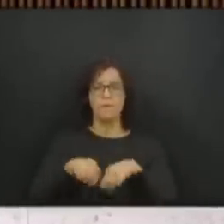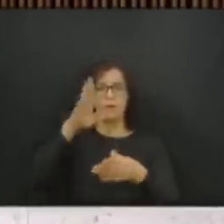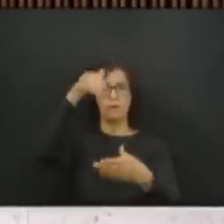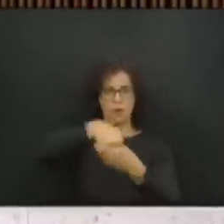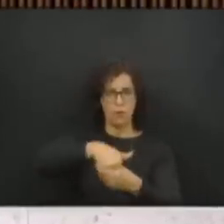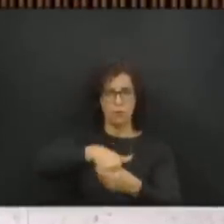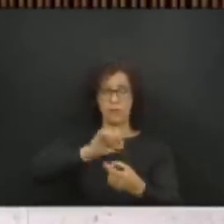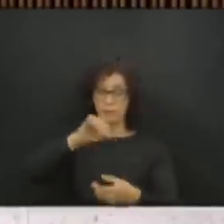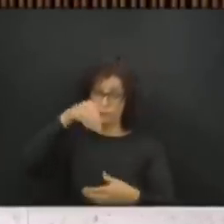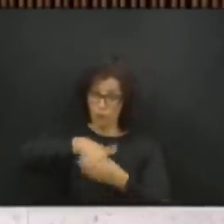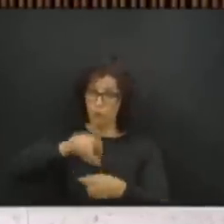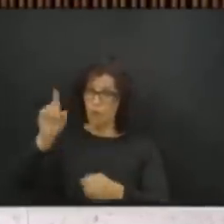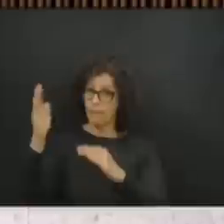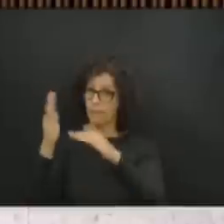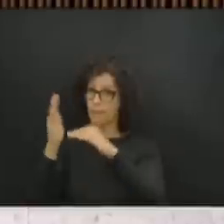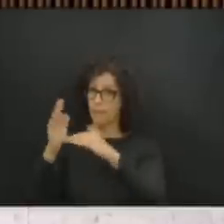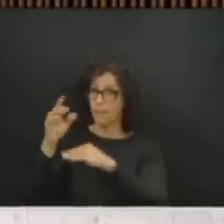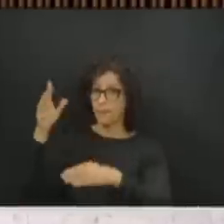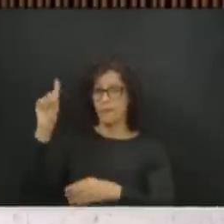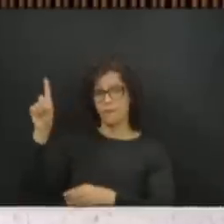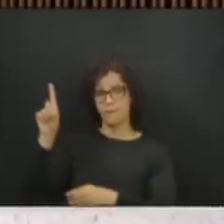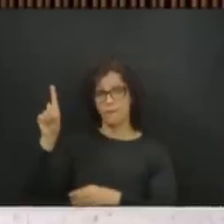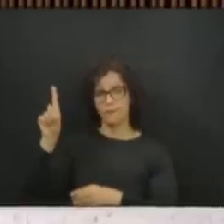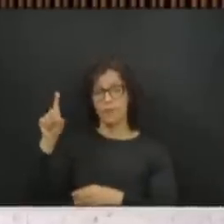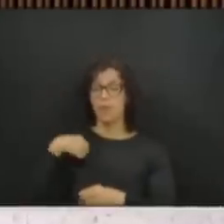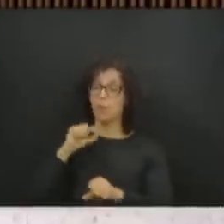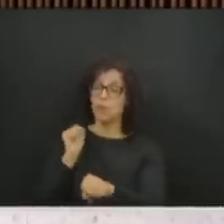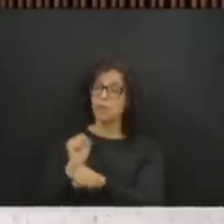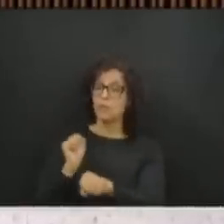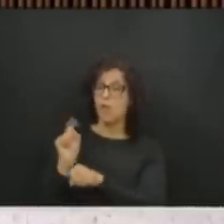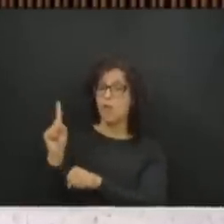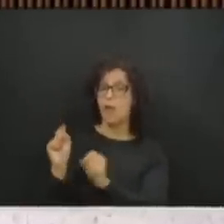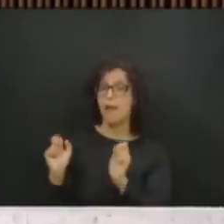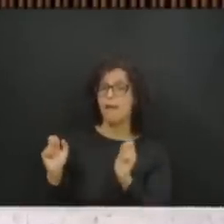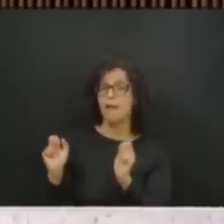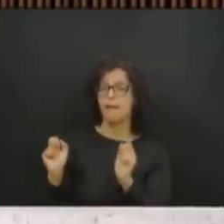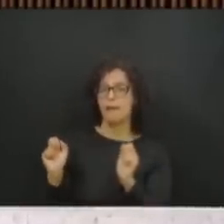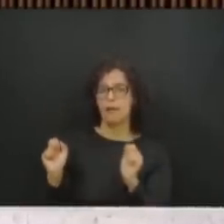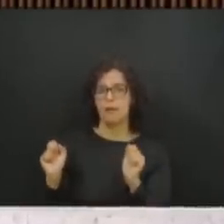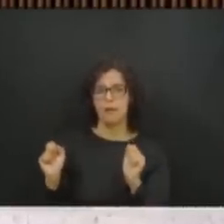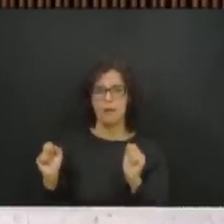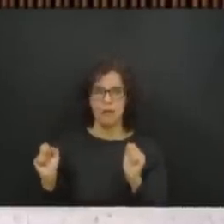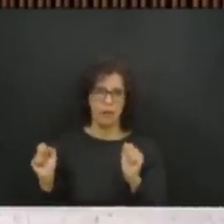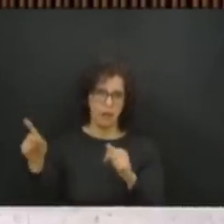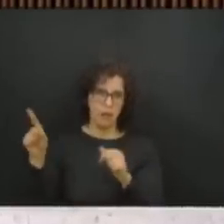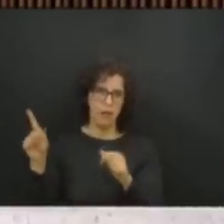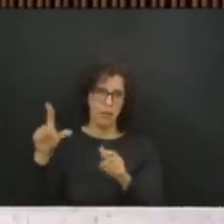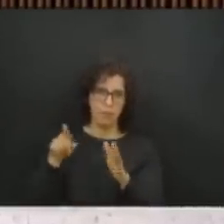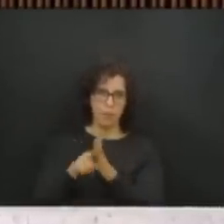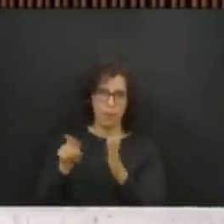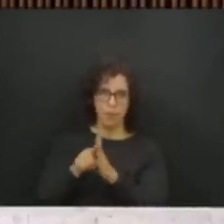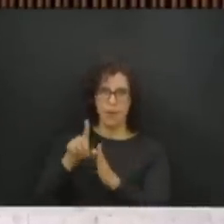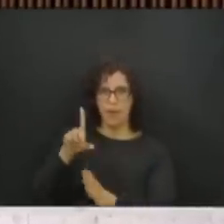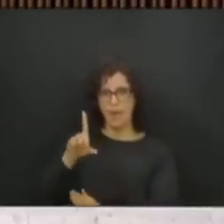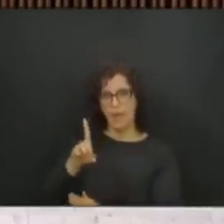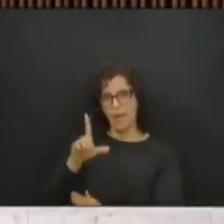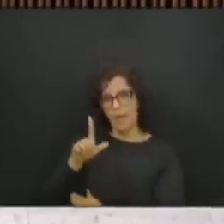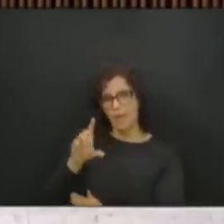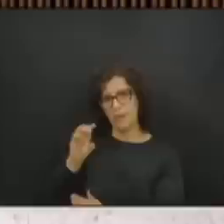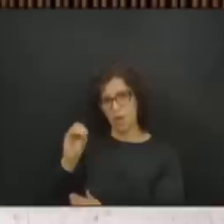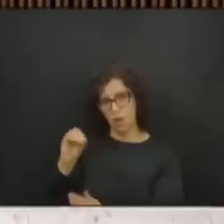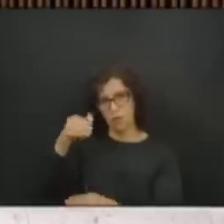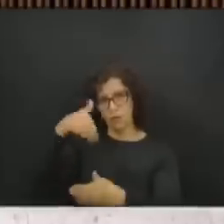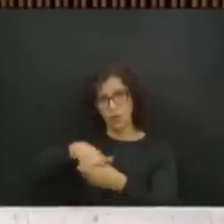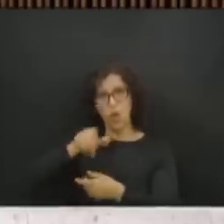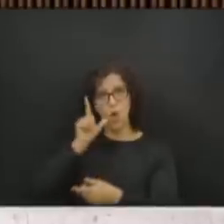Se isso for votado Eu particularmente Espero que não seja acredito que não será votado até porque o congresso votou ontem ele deu e